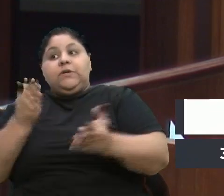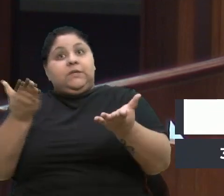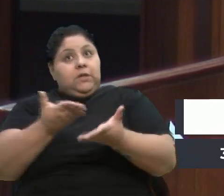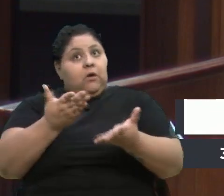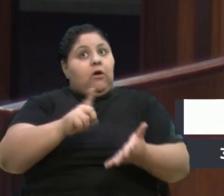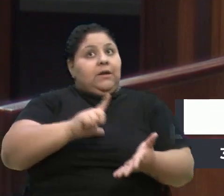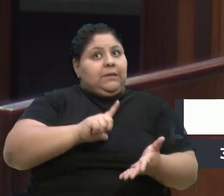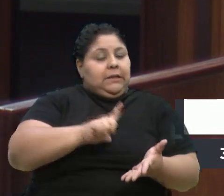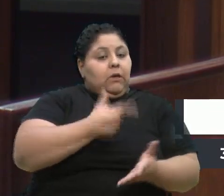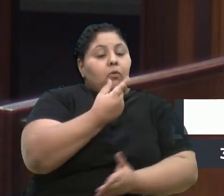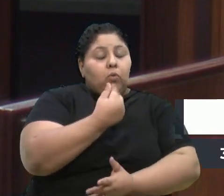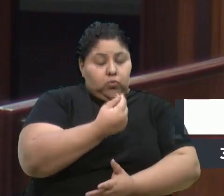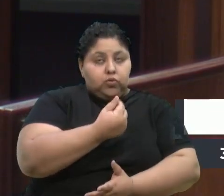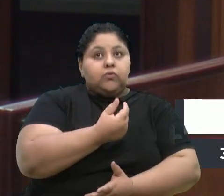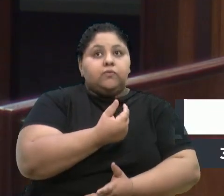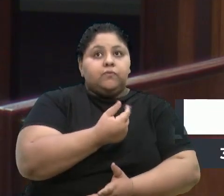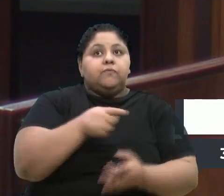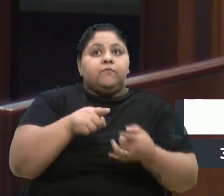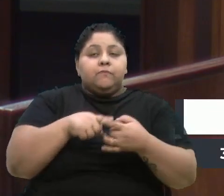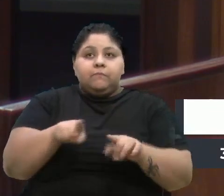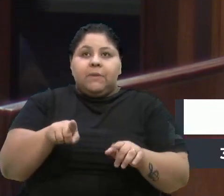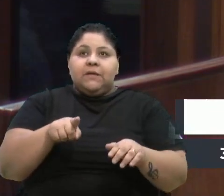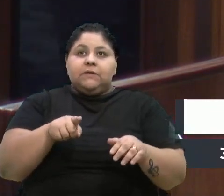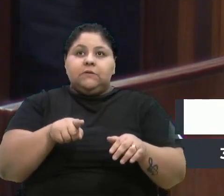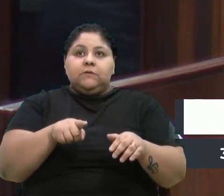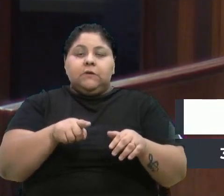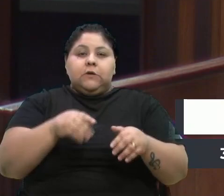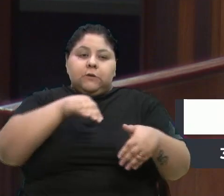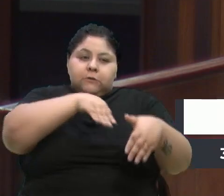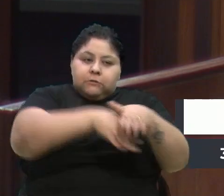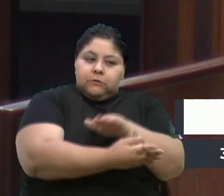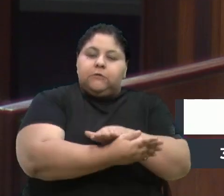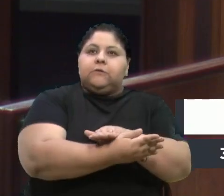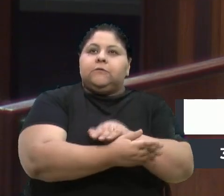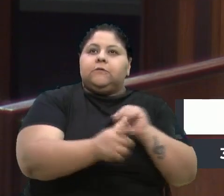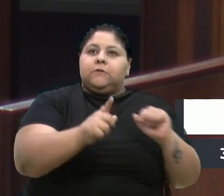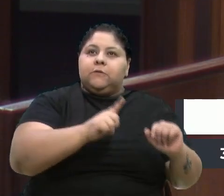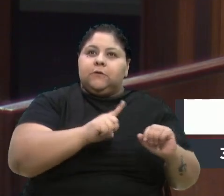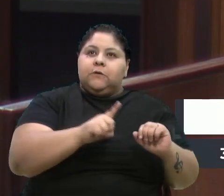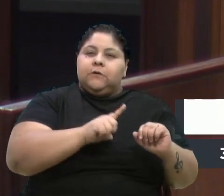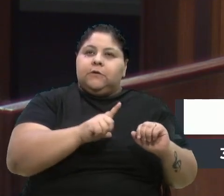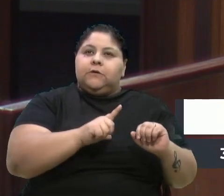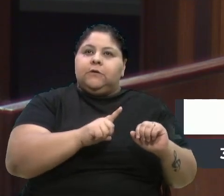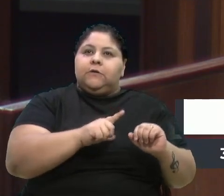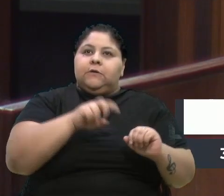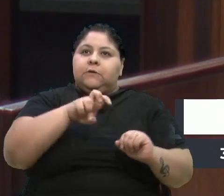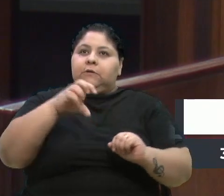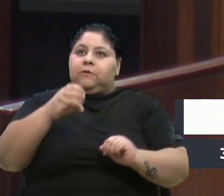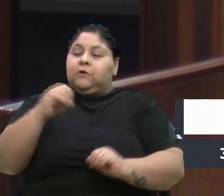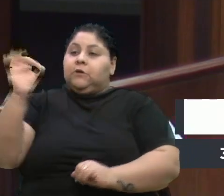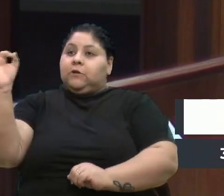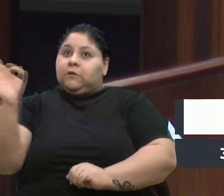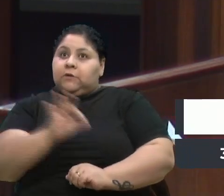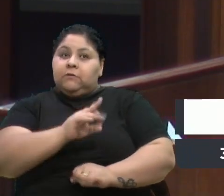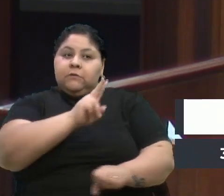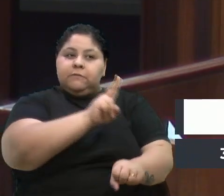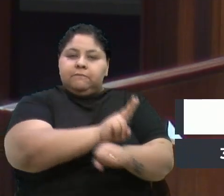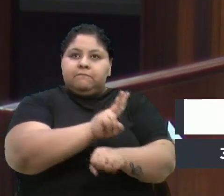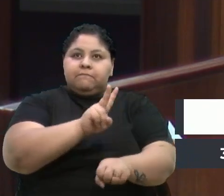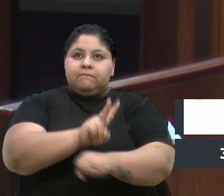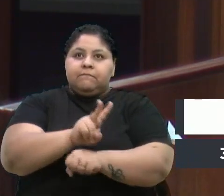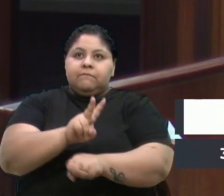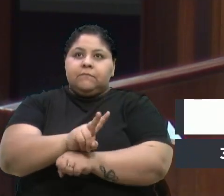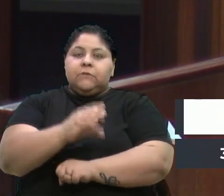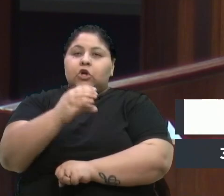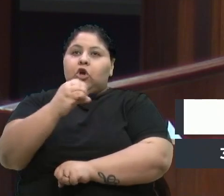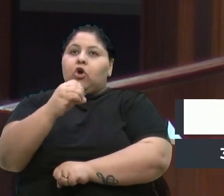custo, mas é um acesso que tem uma questão de cotas, 50% das nossas vagas são para cotas